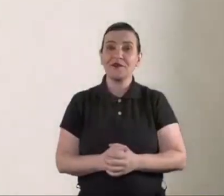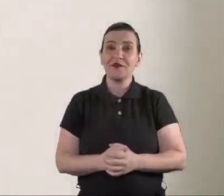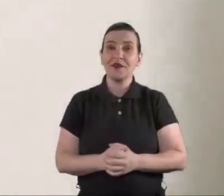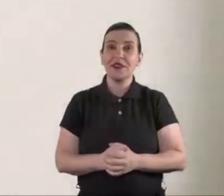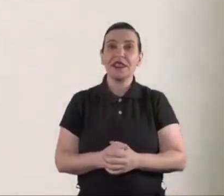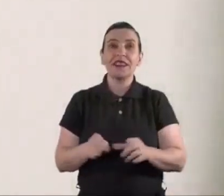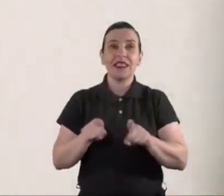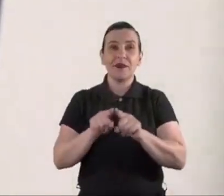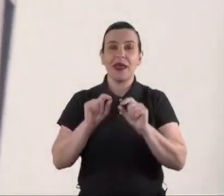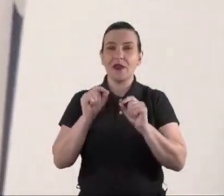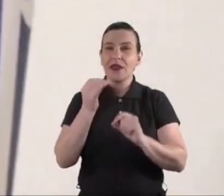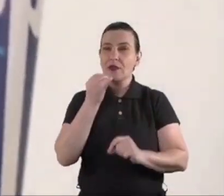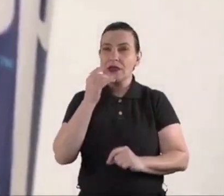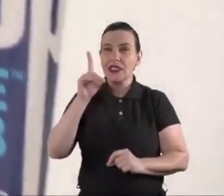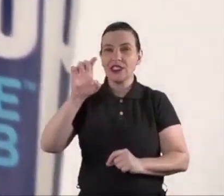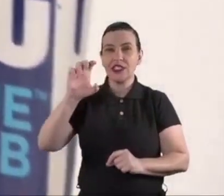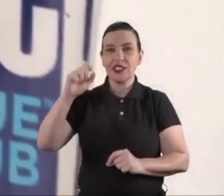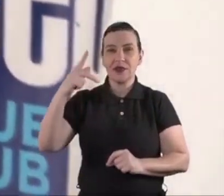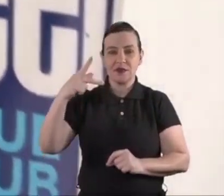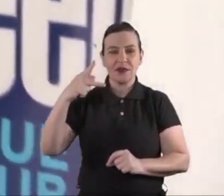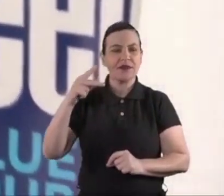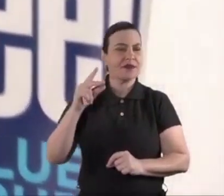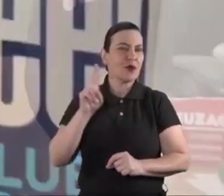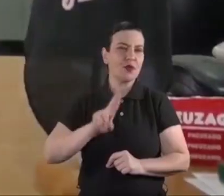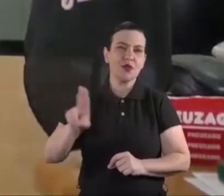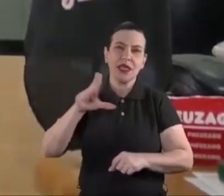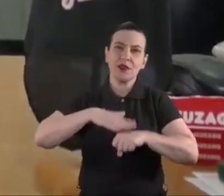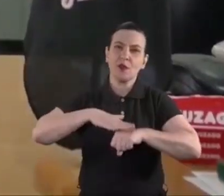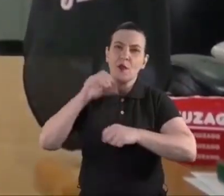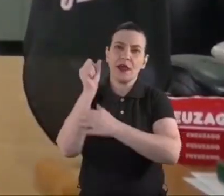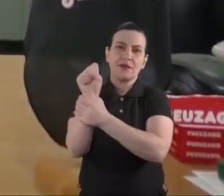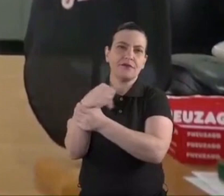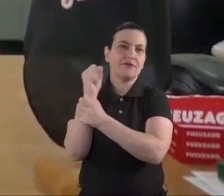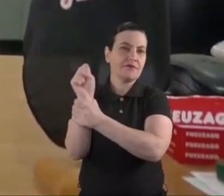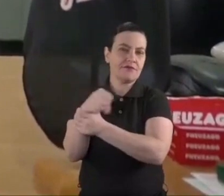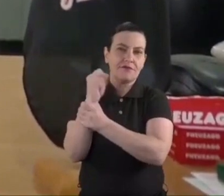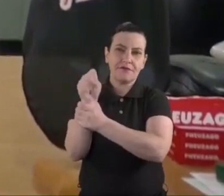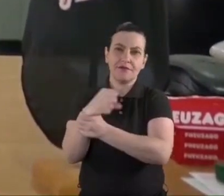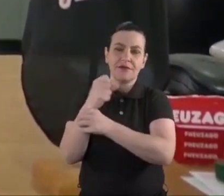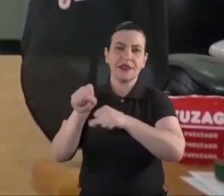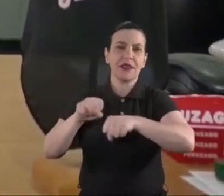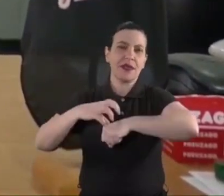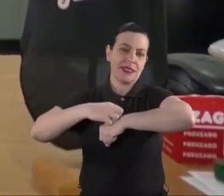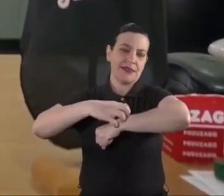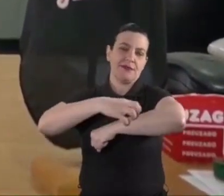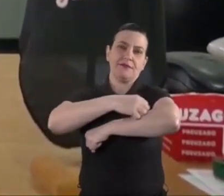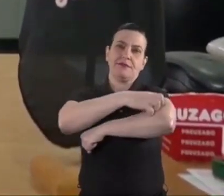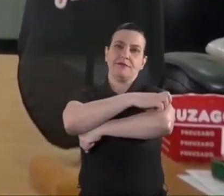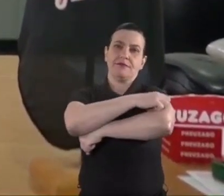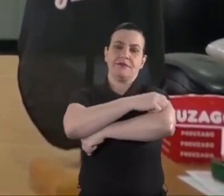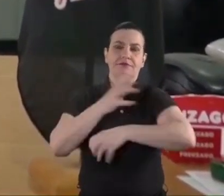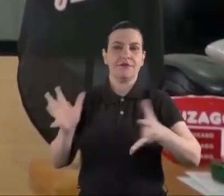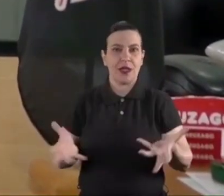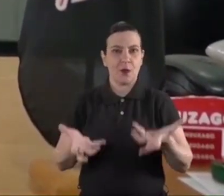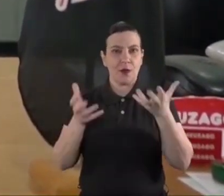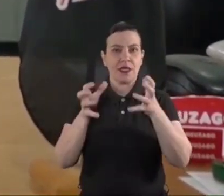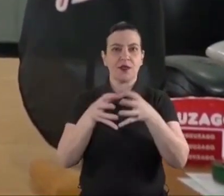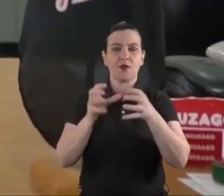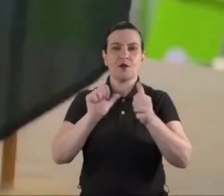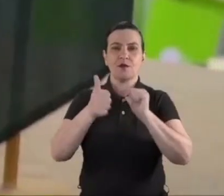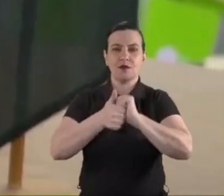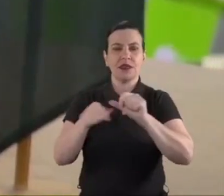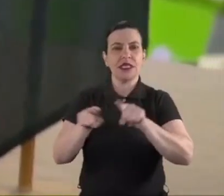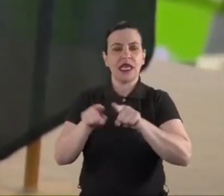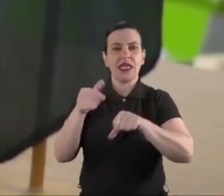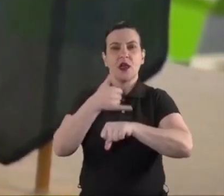creme, por exemplo, Deep Blue, é muito usado na fisioterapia, na massagem, para recuperação dos atletas. A gente tem